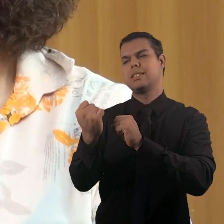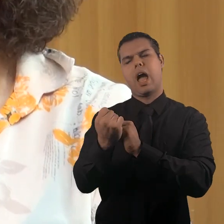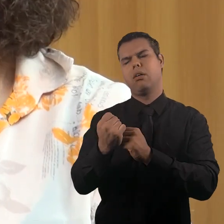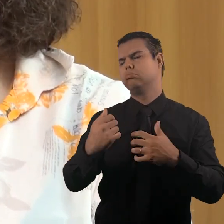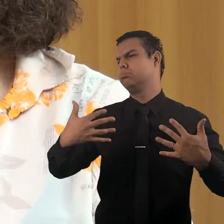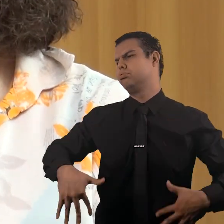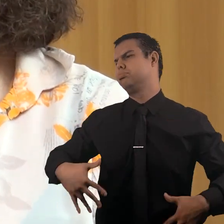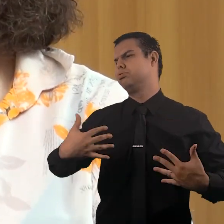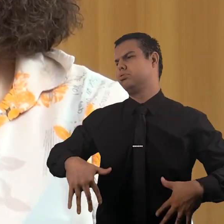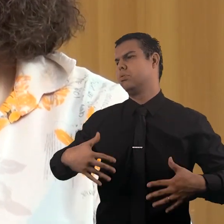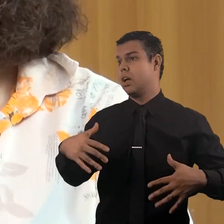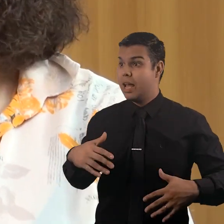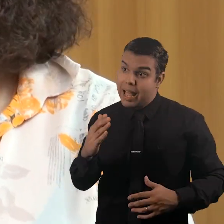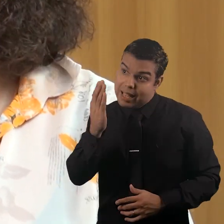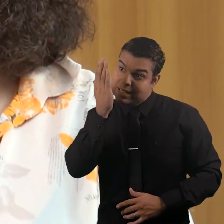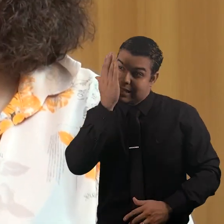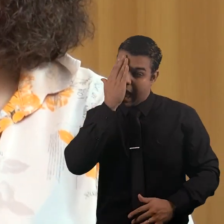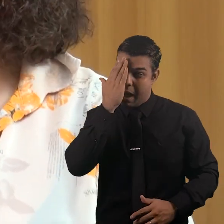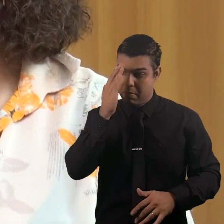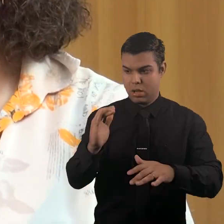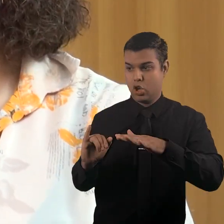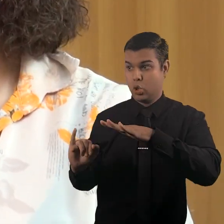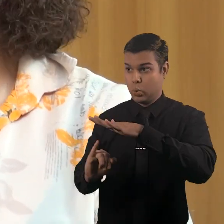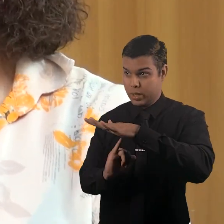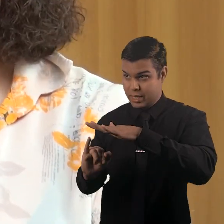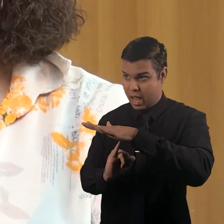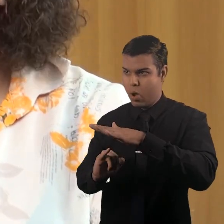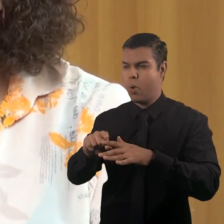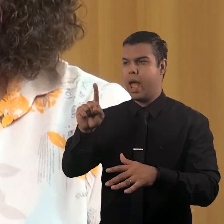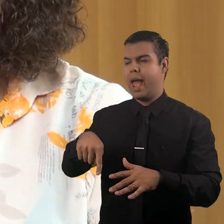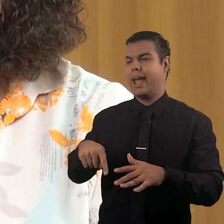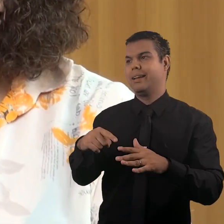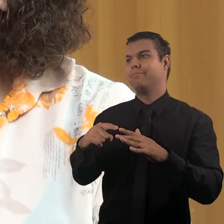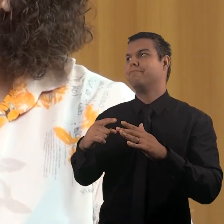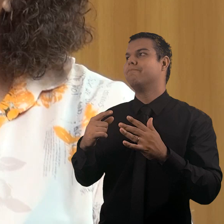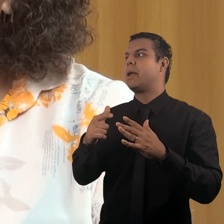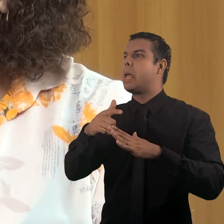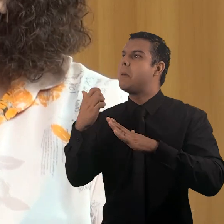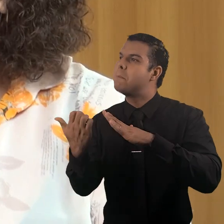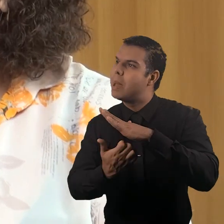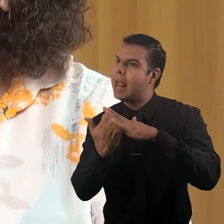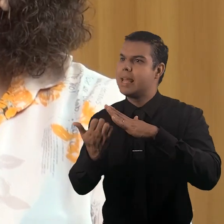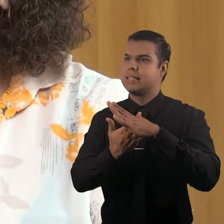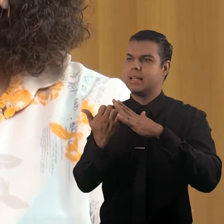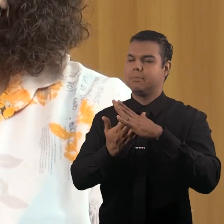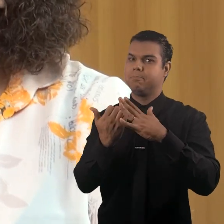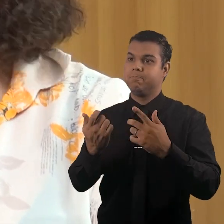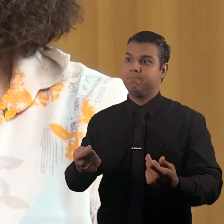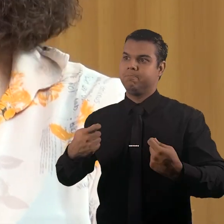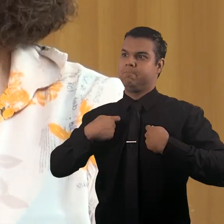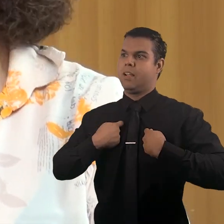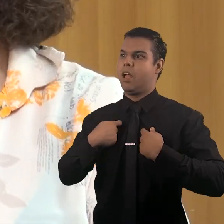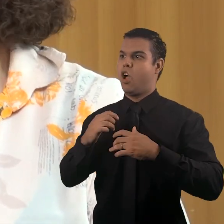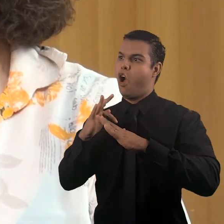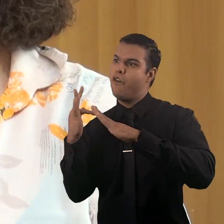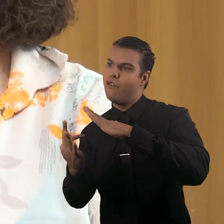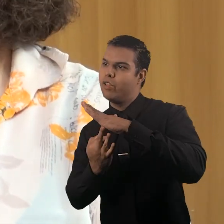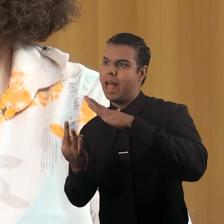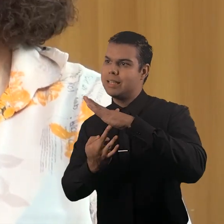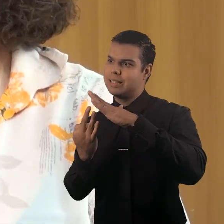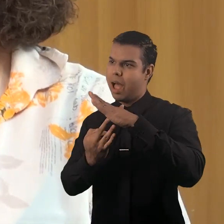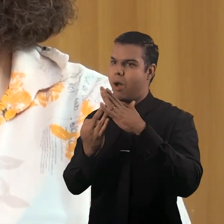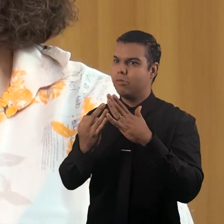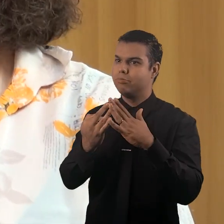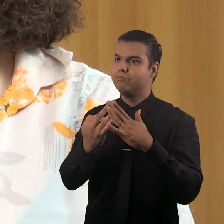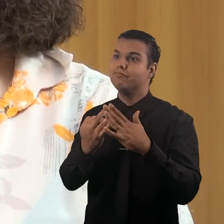muita diferença, né? Enxergar a instituição com um olhar de empresa sempre foi algo que fez com que a Fundação Laço Rosa